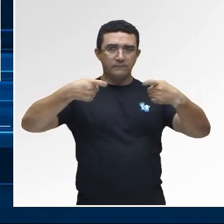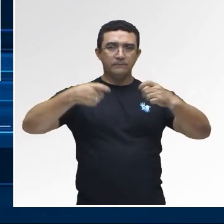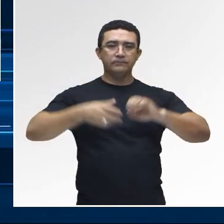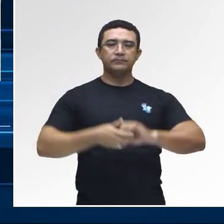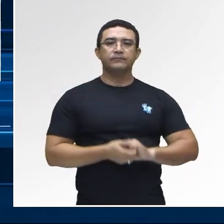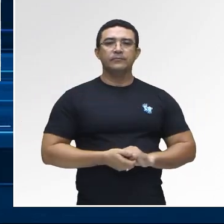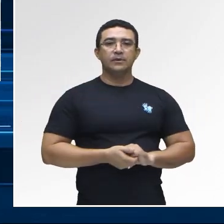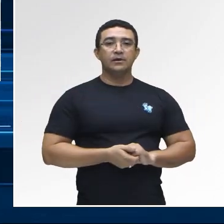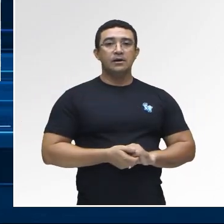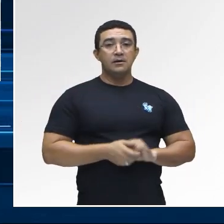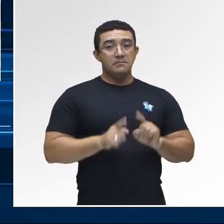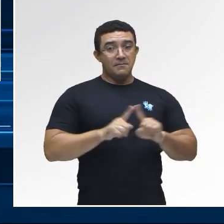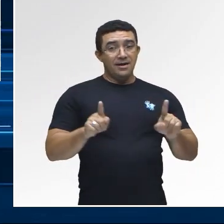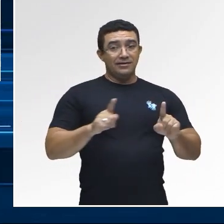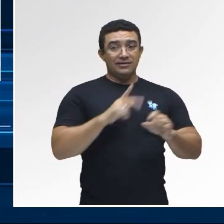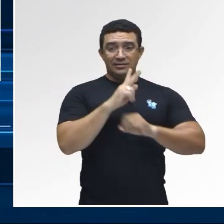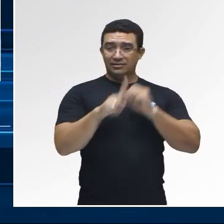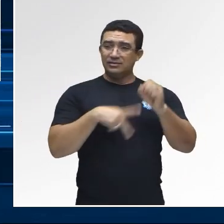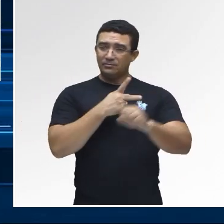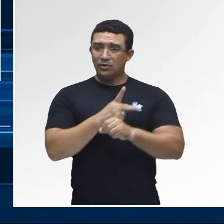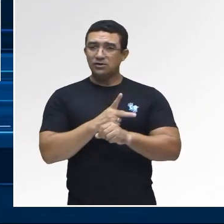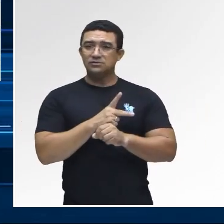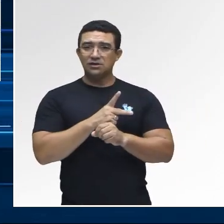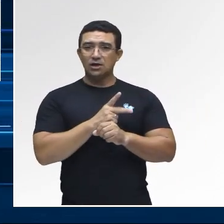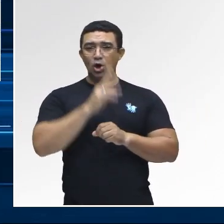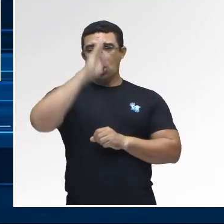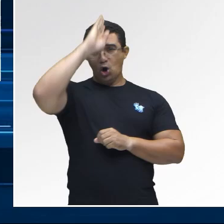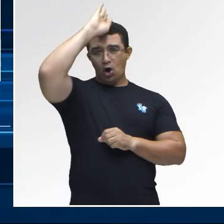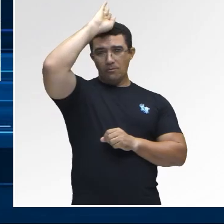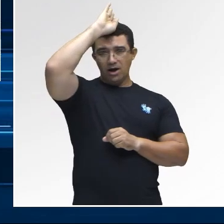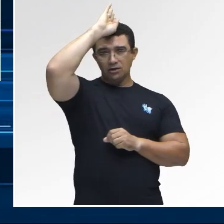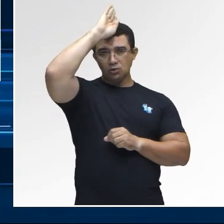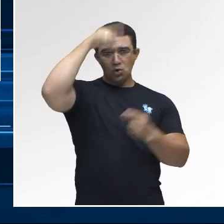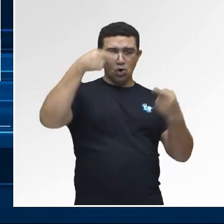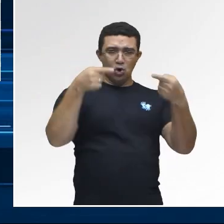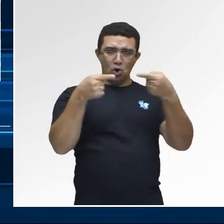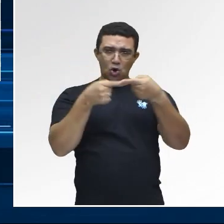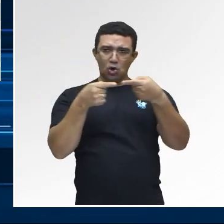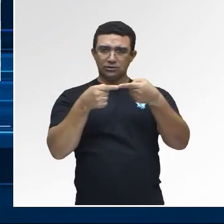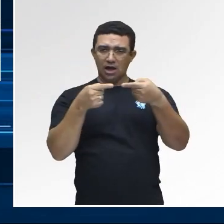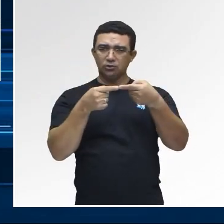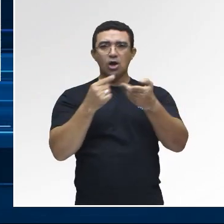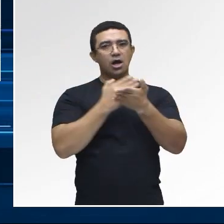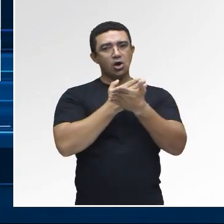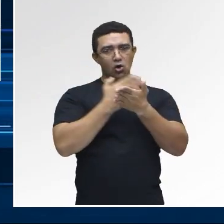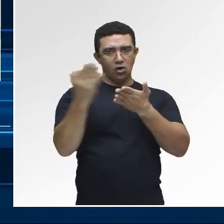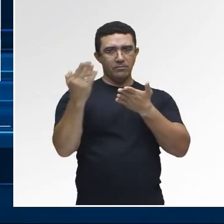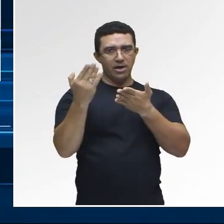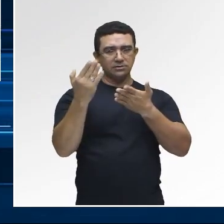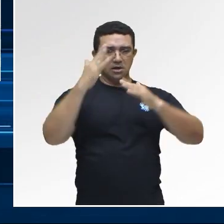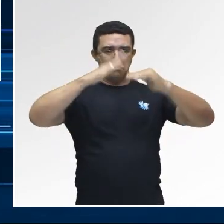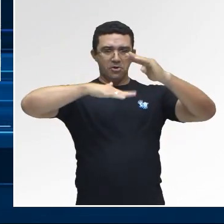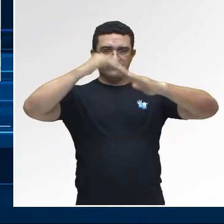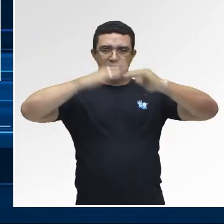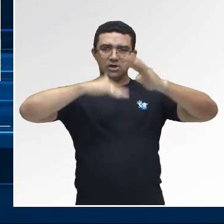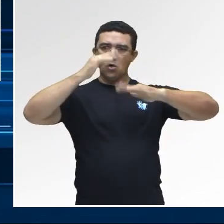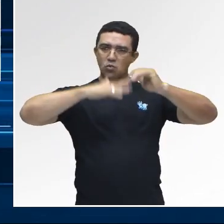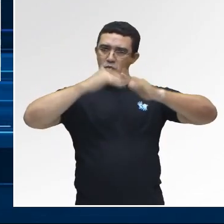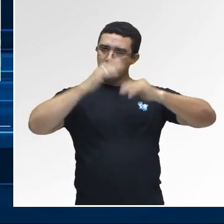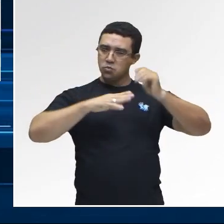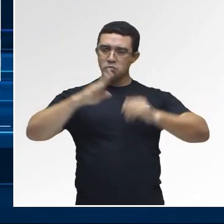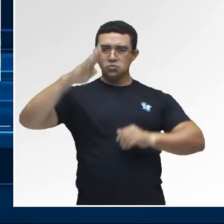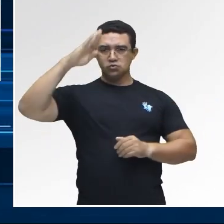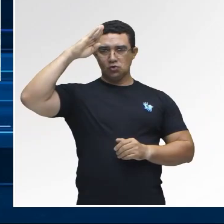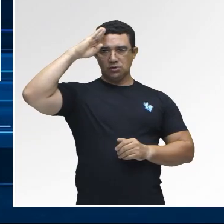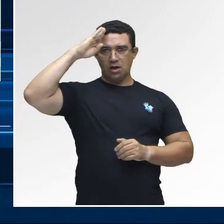passaram a, como é que eu posso dizer para vocês? Profissionalizar os soldados. Ah, vamos guerrear em nome de quê? Ah, em